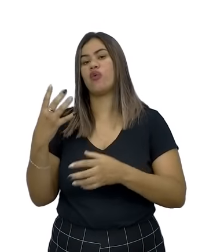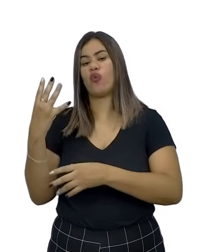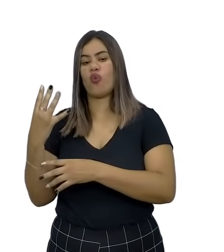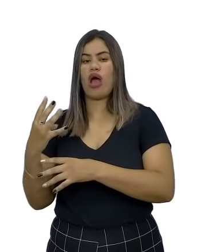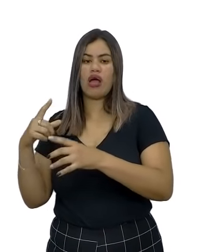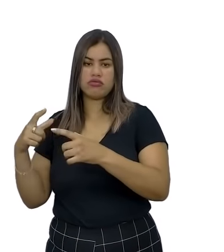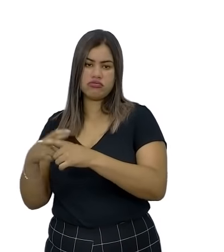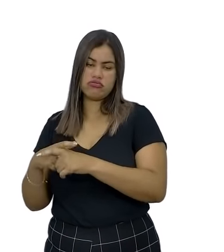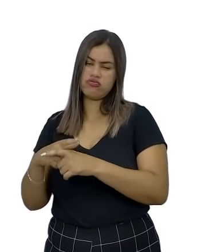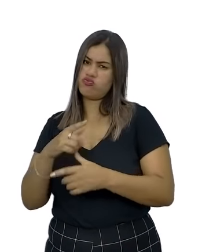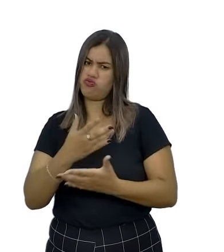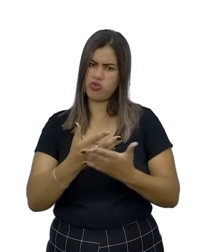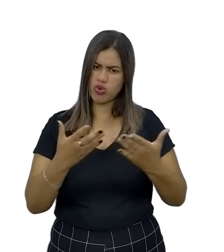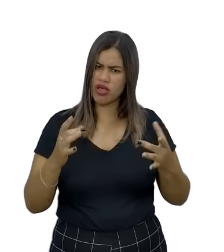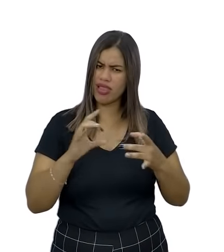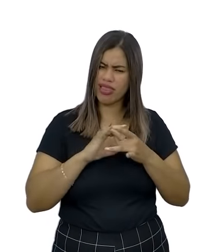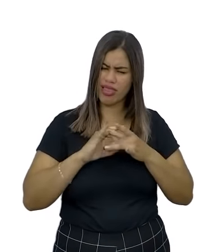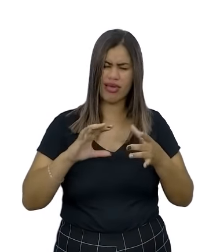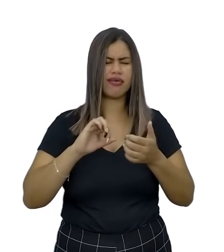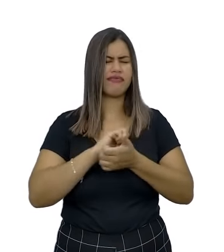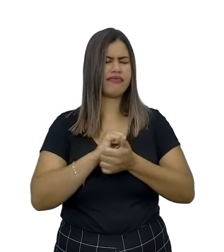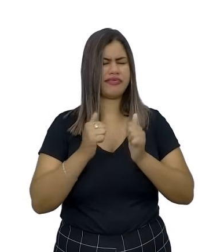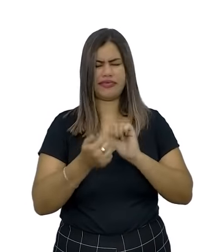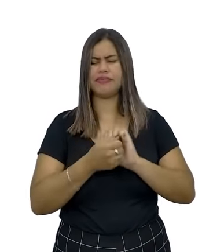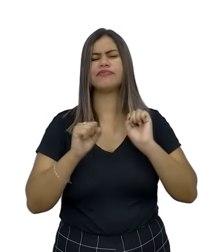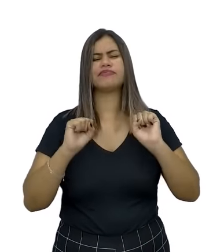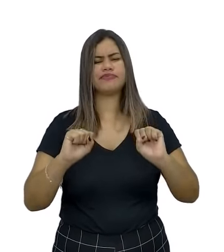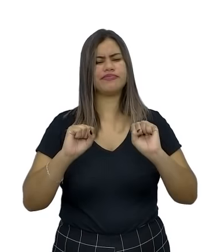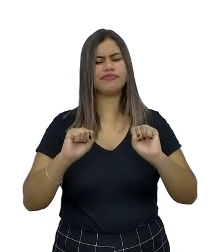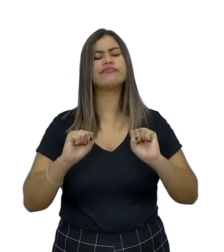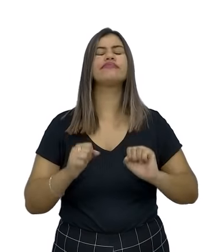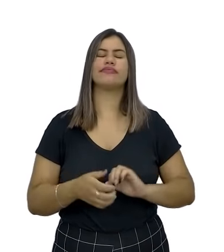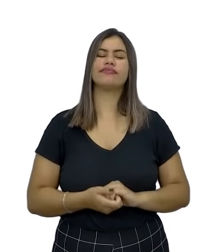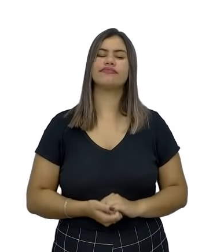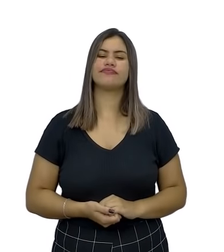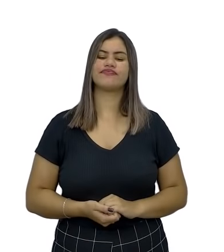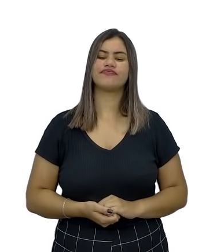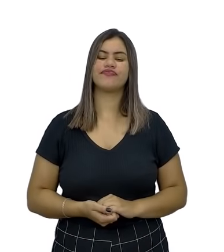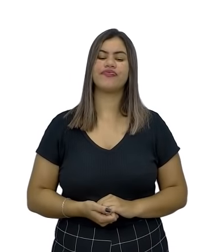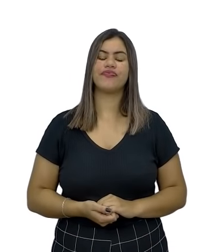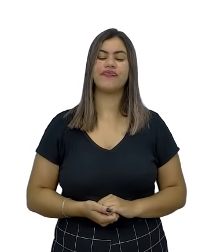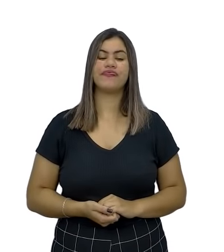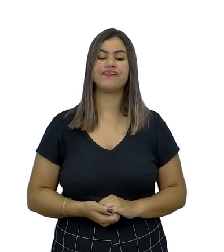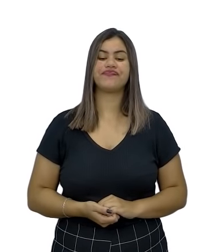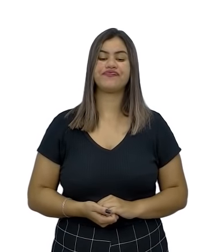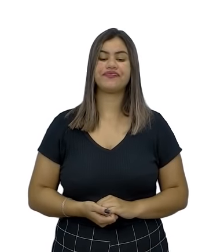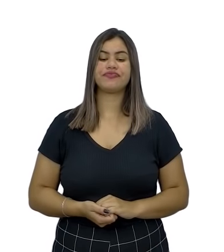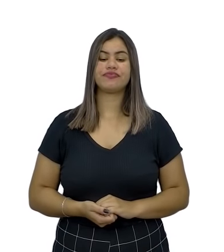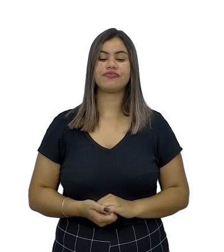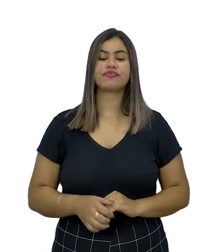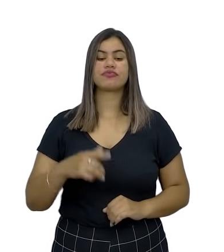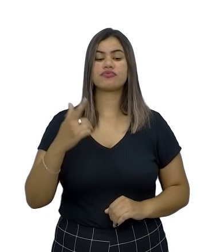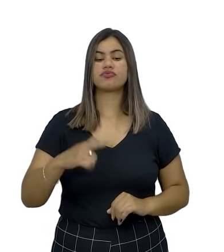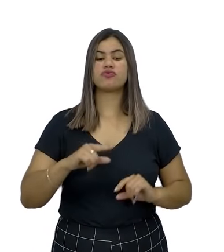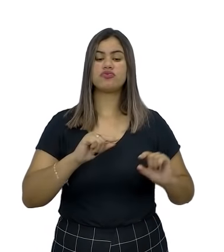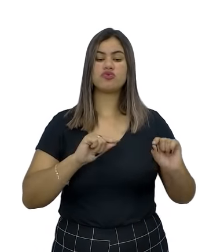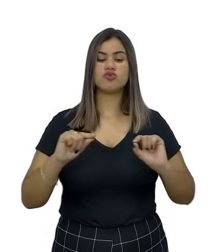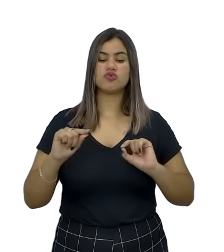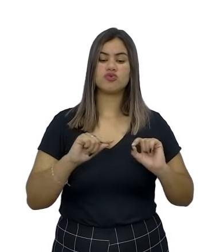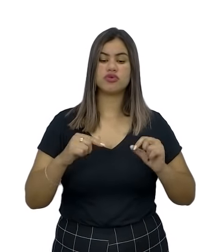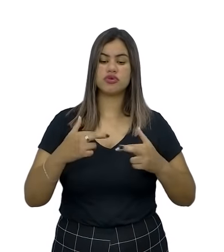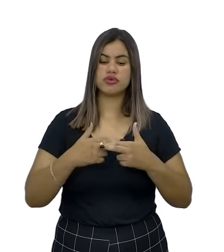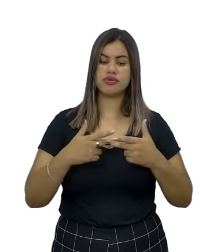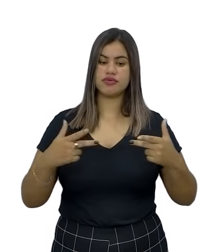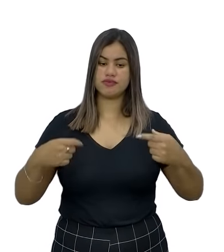vocês adequem da forma com que é melhor para vossas aulas, tá? Ali também ele fala os materiais necessários dentro